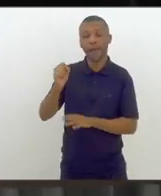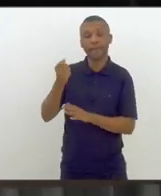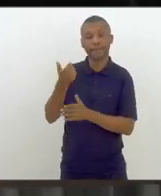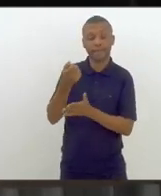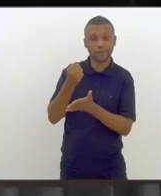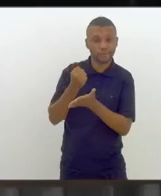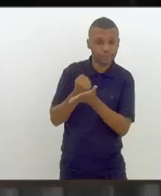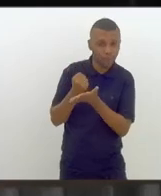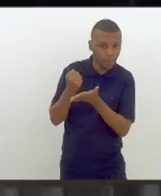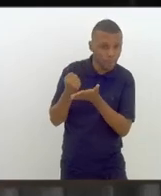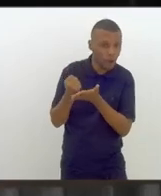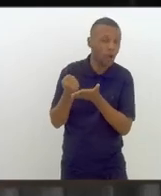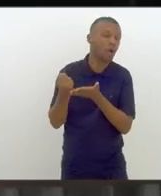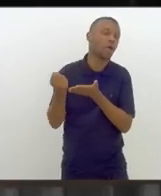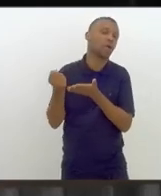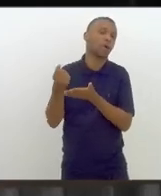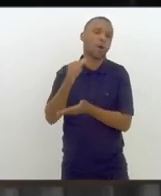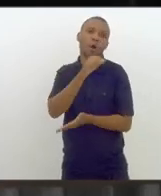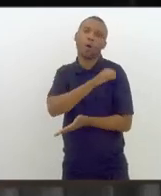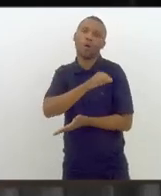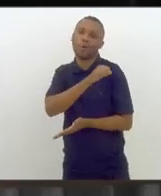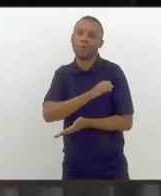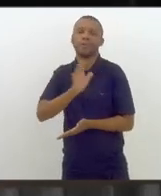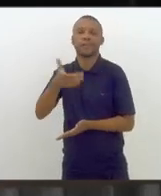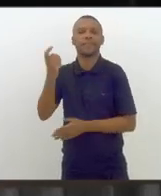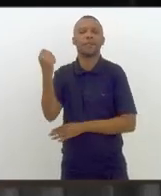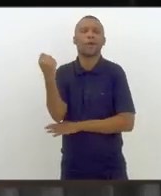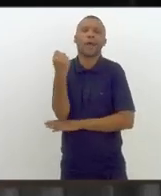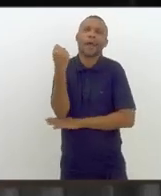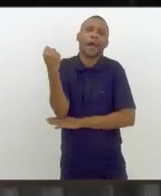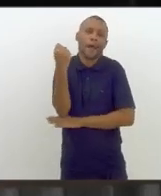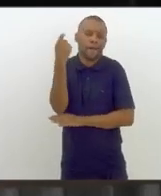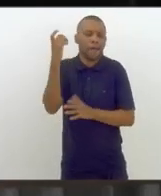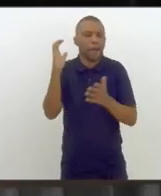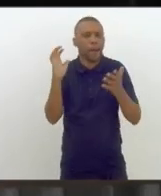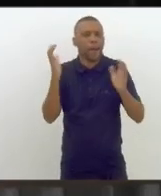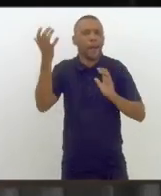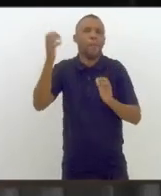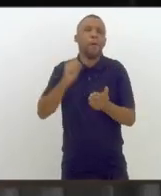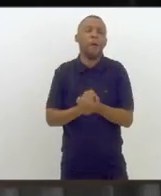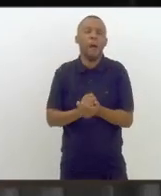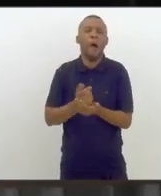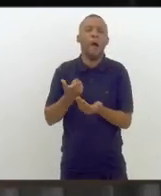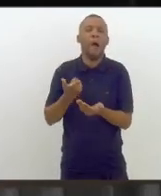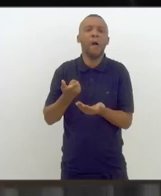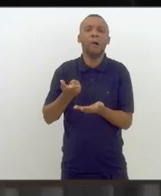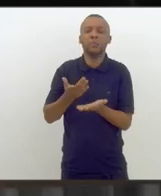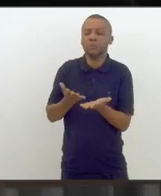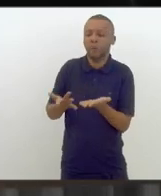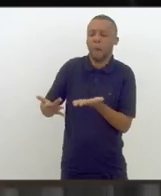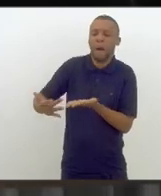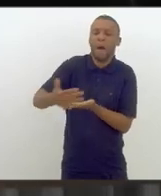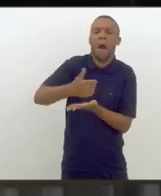O Estado do Rio de Janeiro já estava no grave clima de recuperação fiscal, de crise financeira e